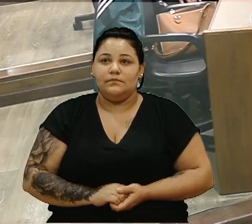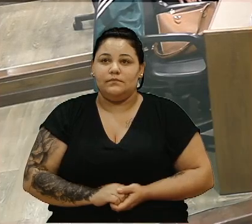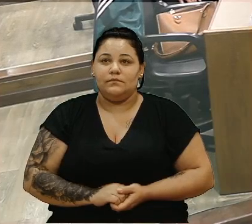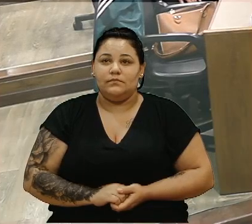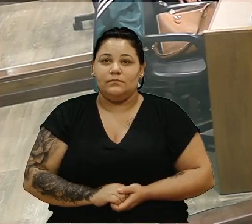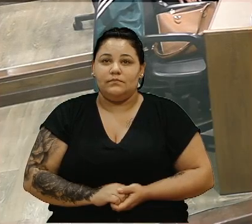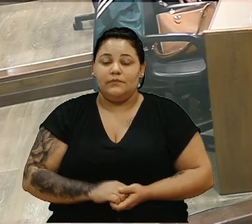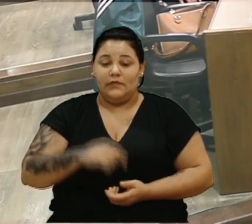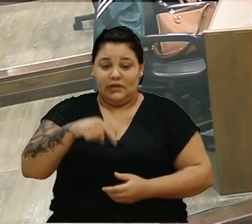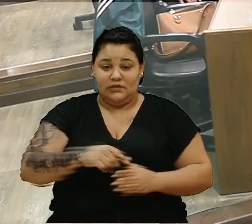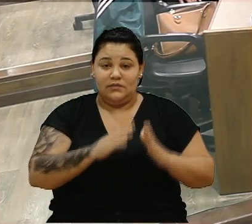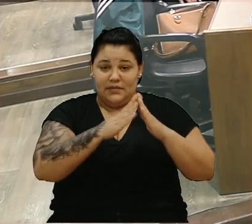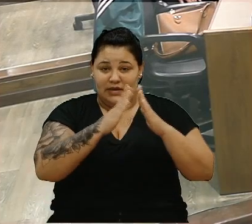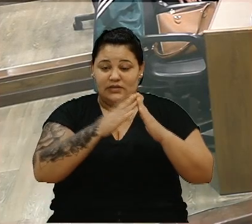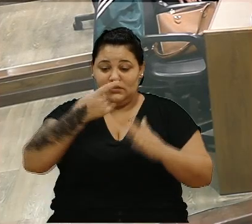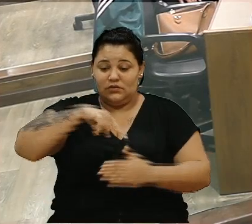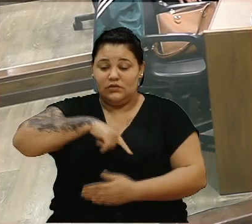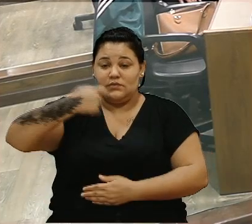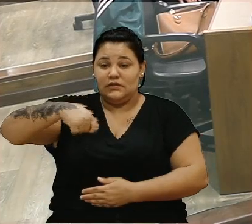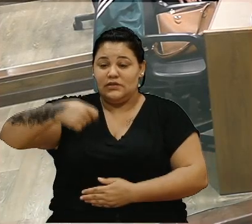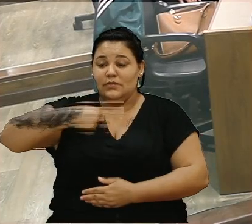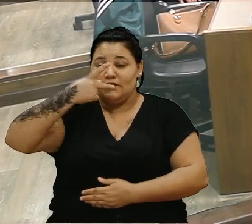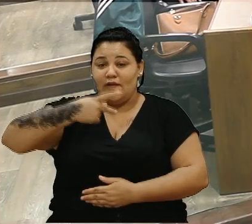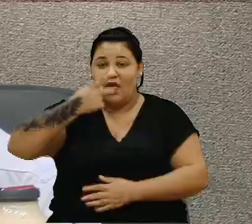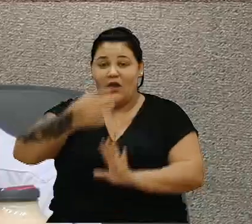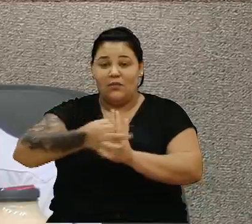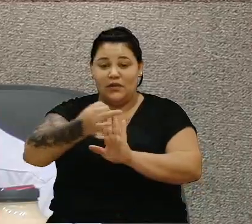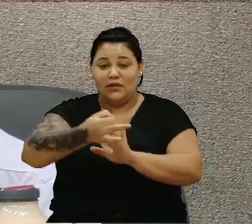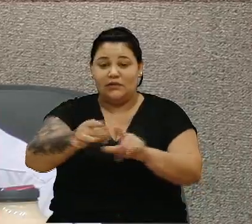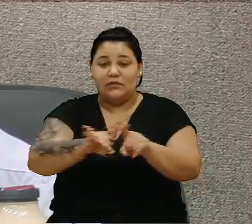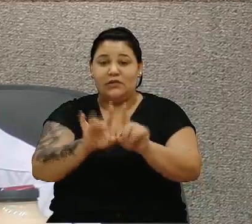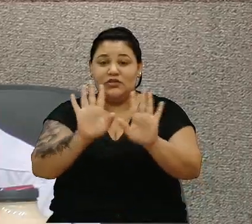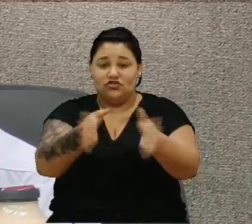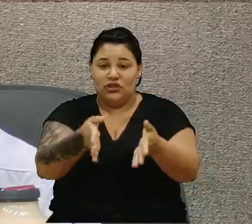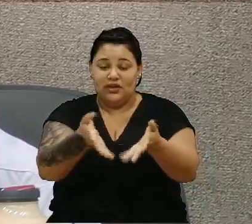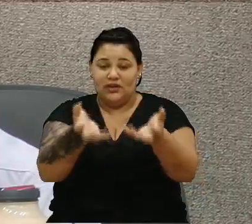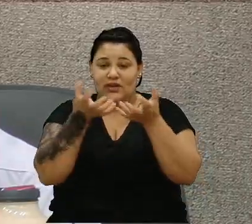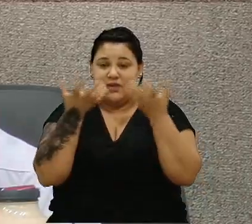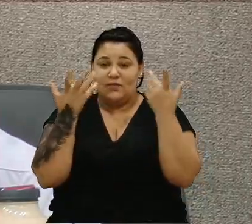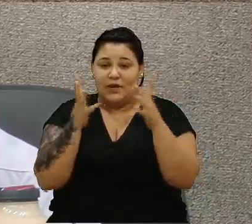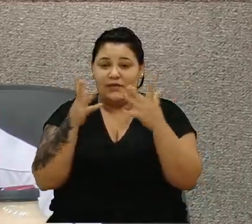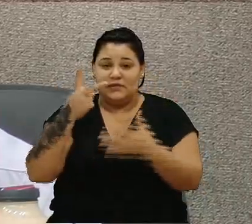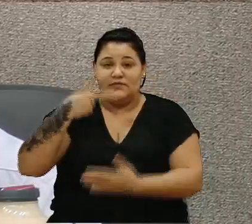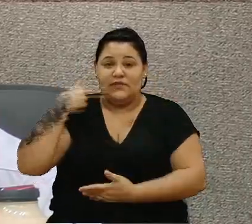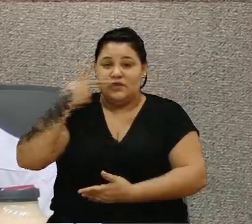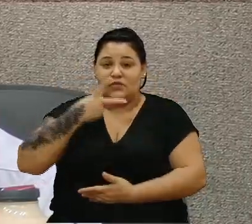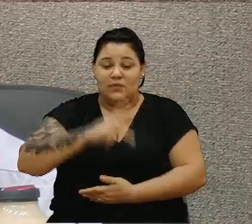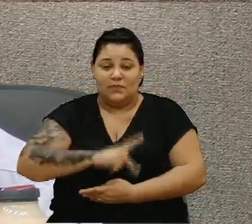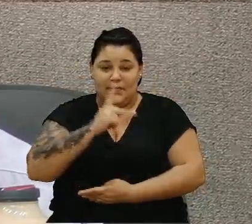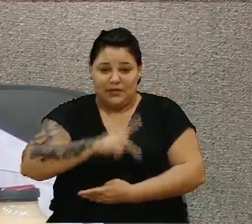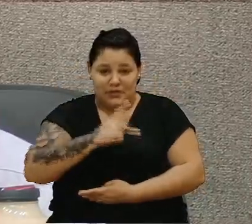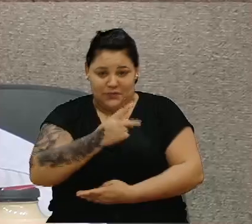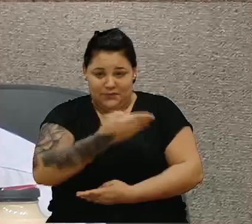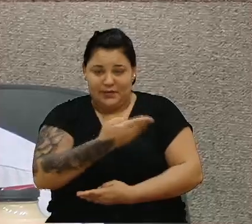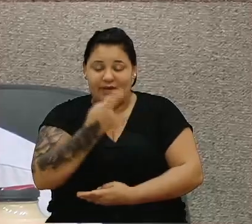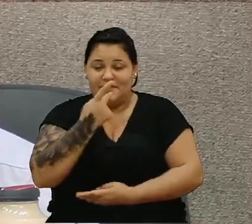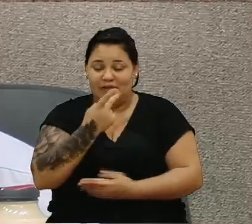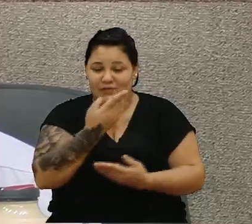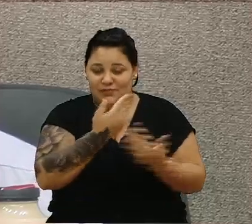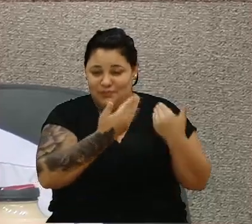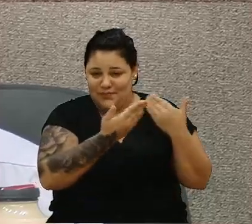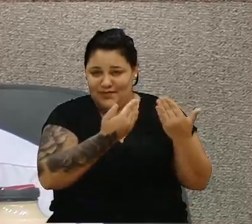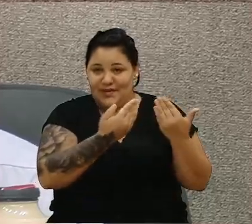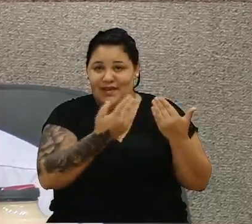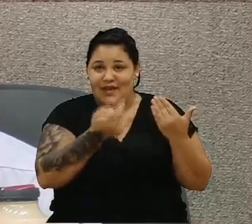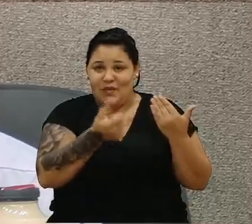essa é uma casa em que a gente tem que manifestar as nossas opiniões. Já quero, inclusive, parabenizar o vereador Pedro. Estava dizendo para ele há pouco, muito